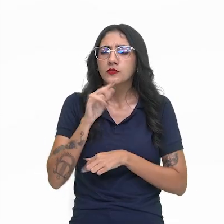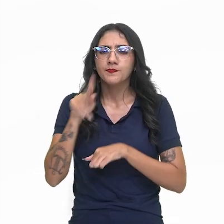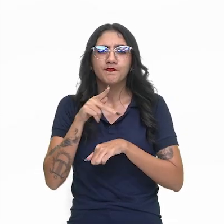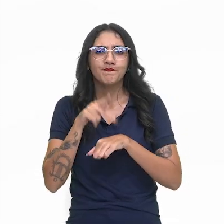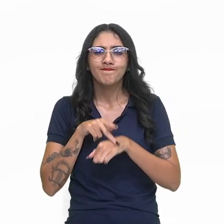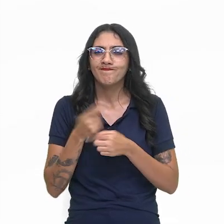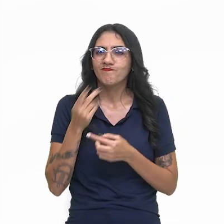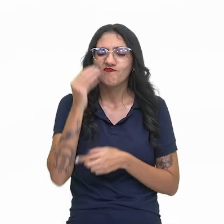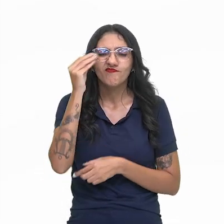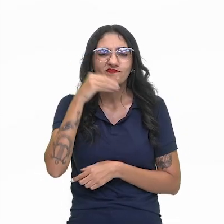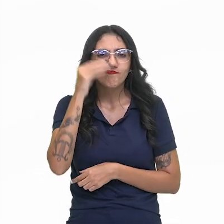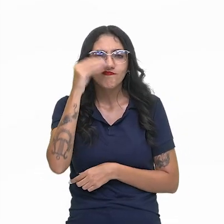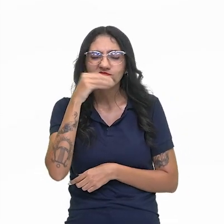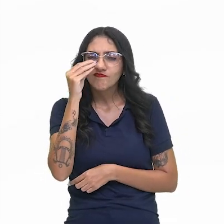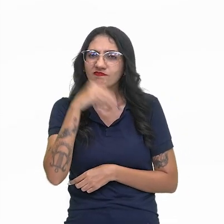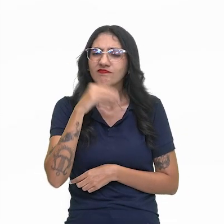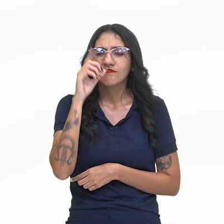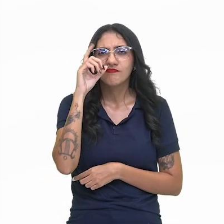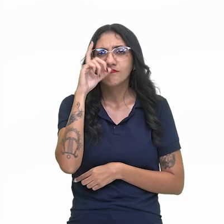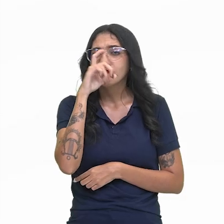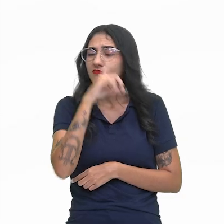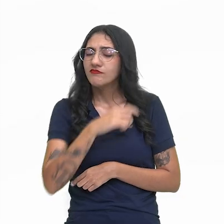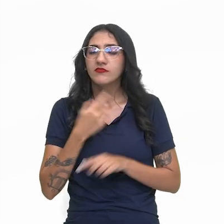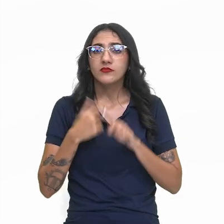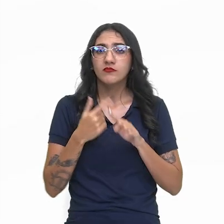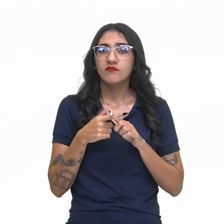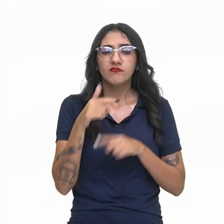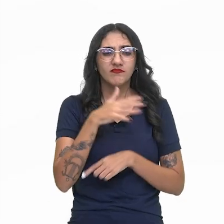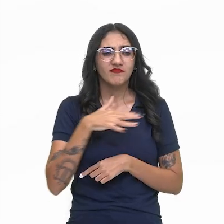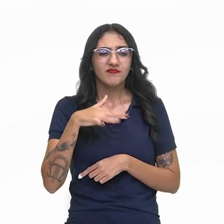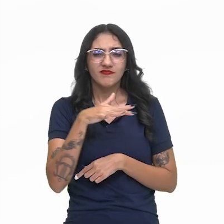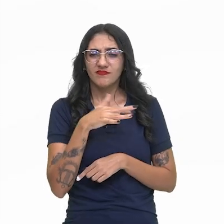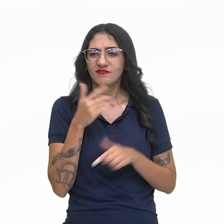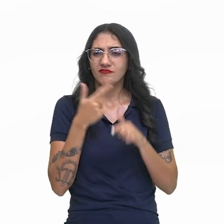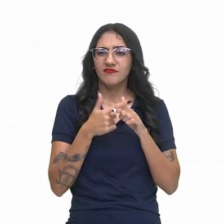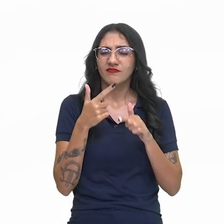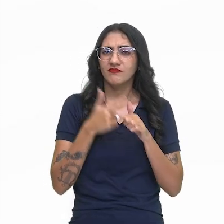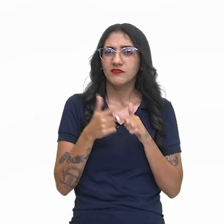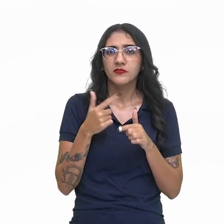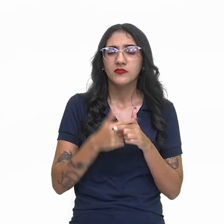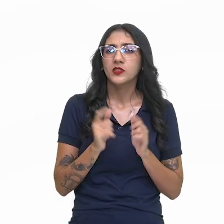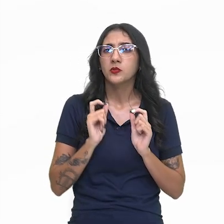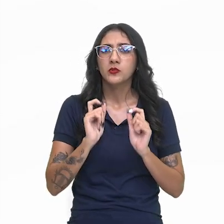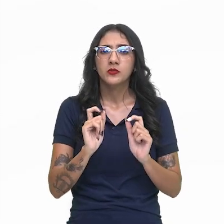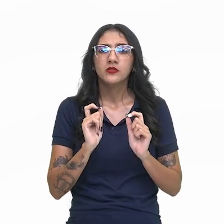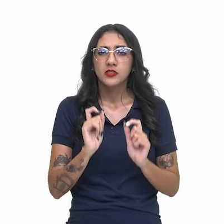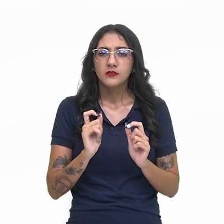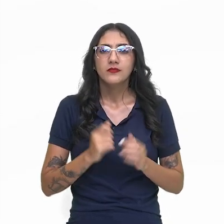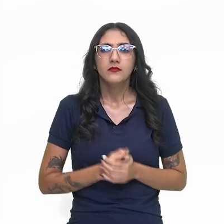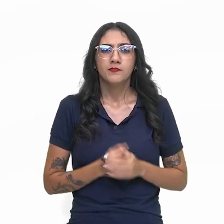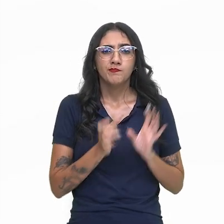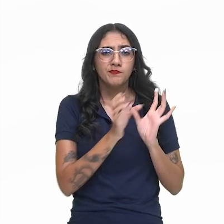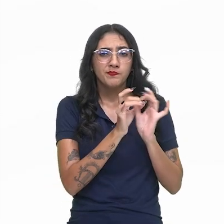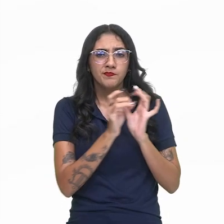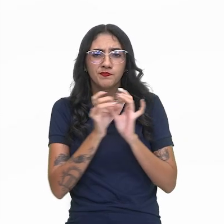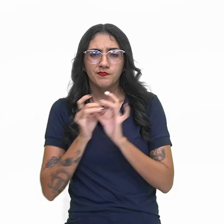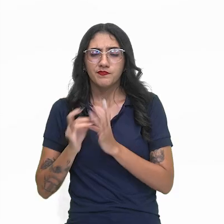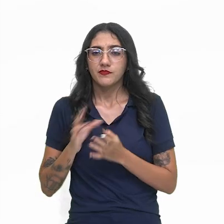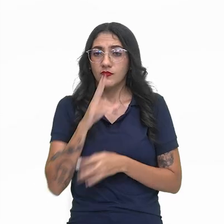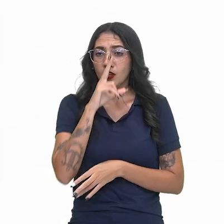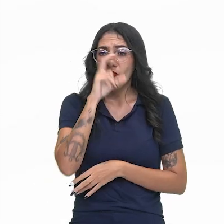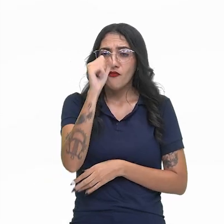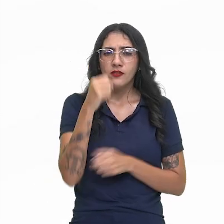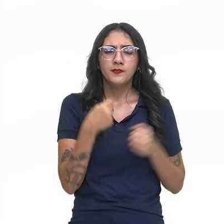viram enfraquecidos diante do cenário que se desenhava mediante a combinação das